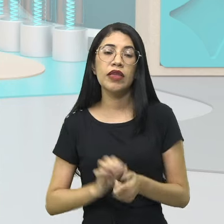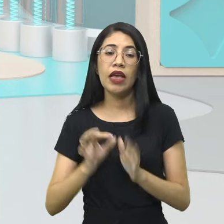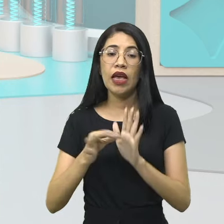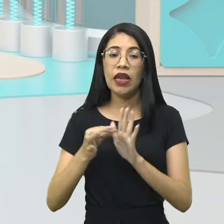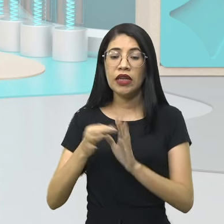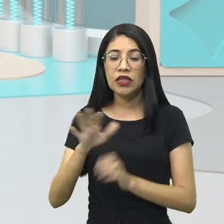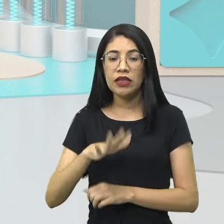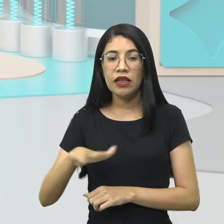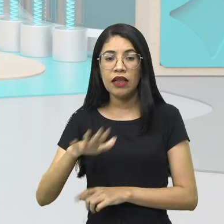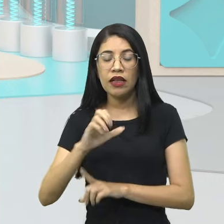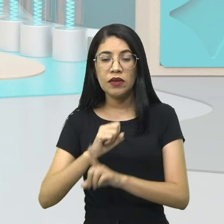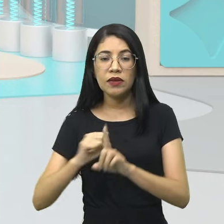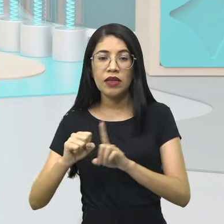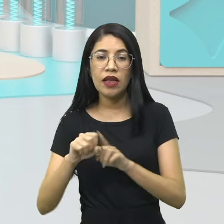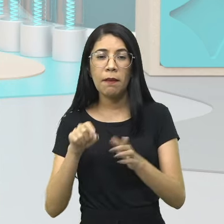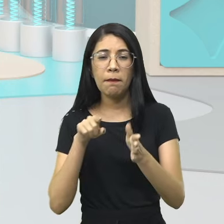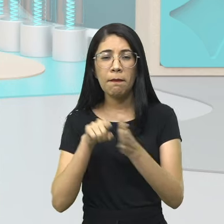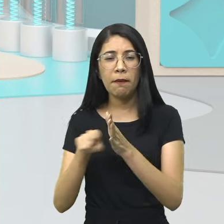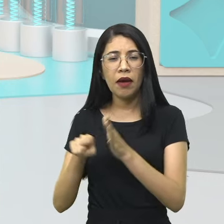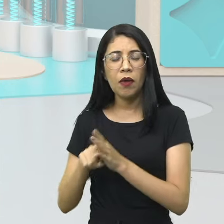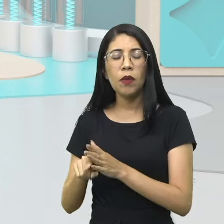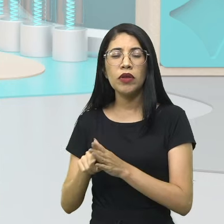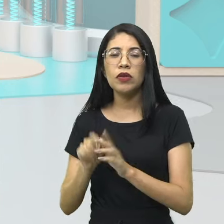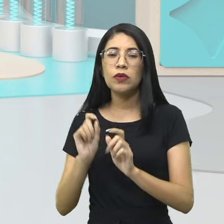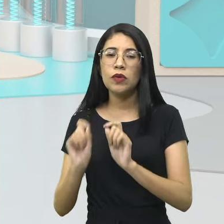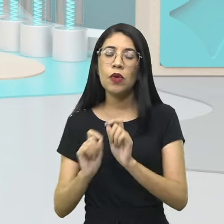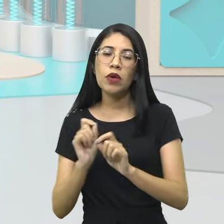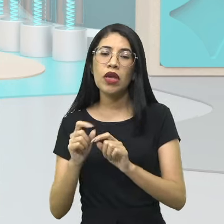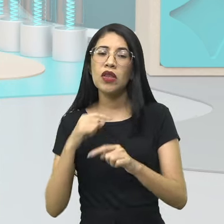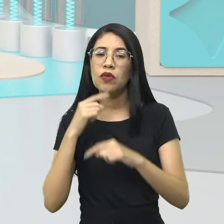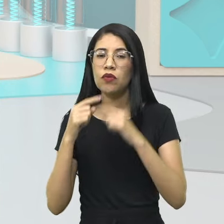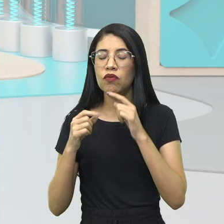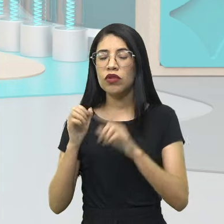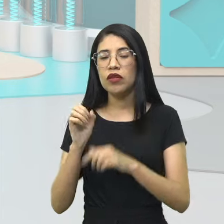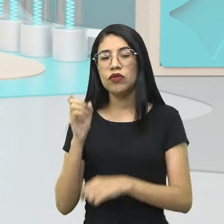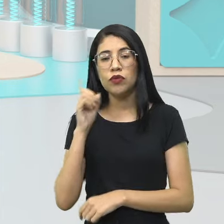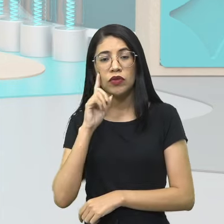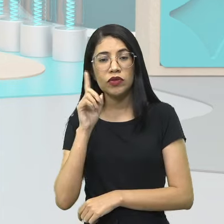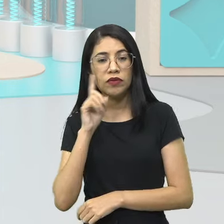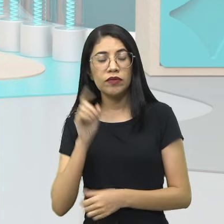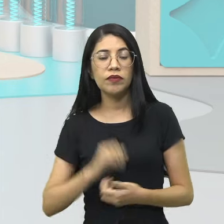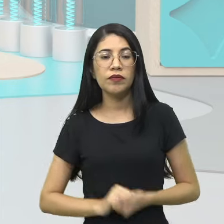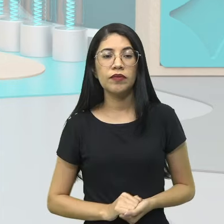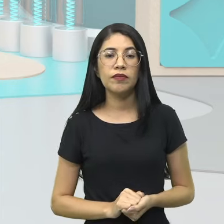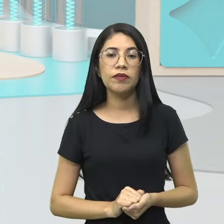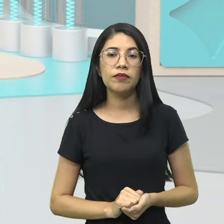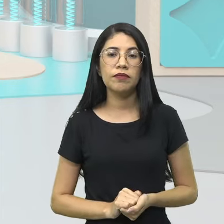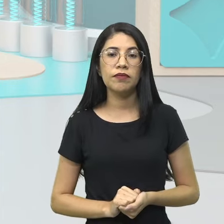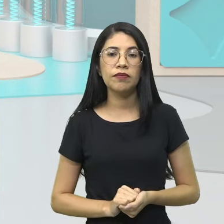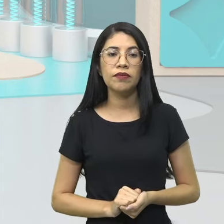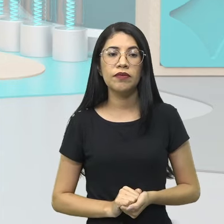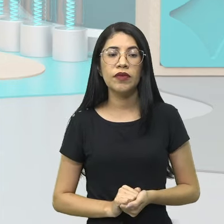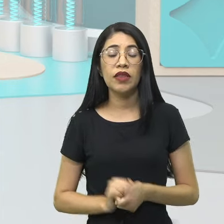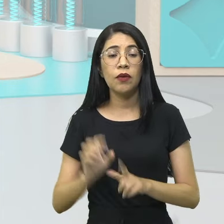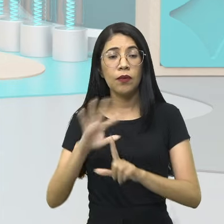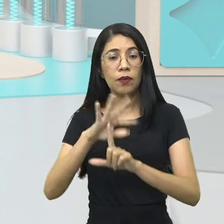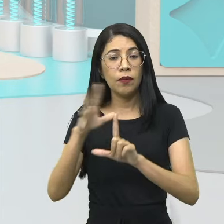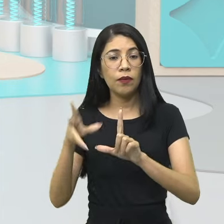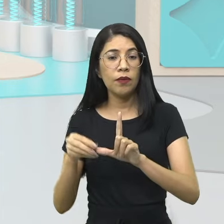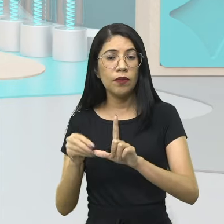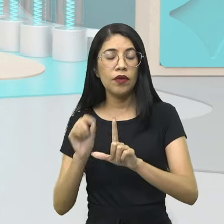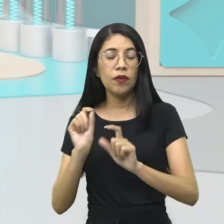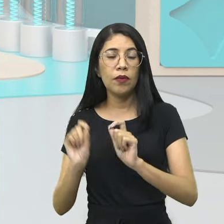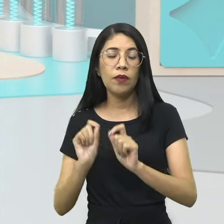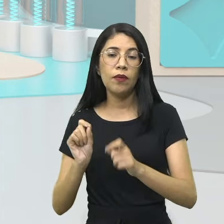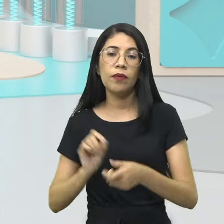à sociedade, questionamentos, né, sobre o cotidiano, certo? Então, o cartoon ele já tem aí,